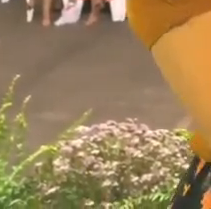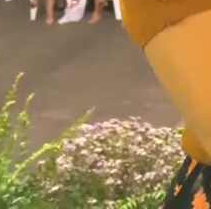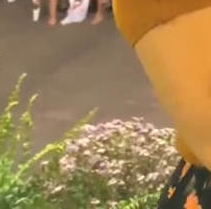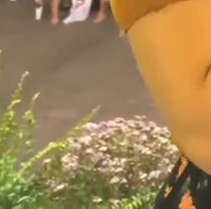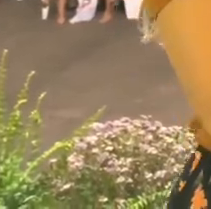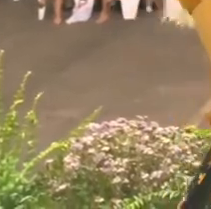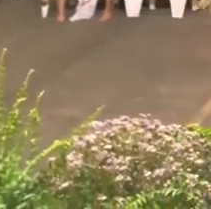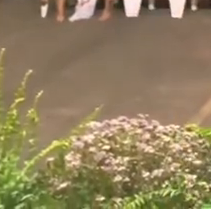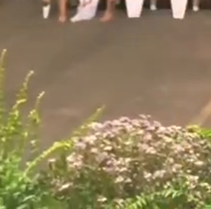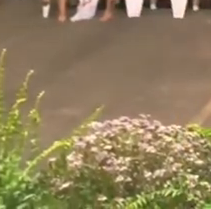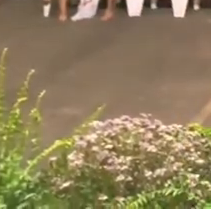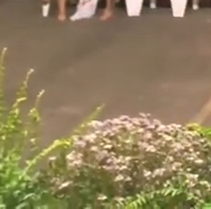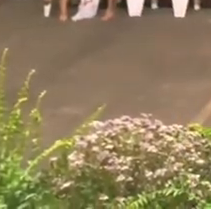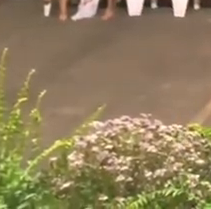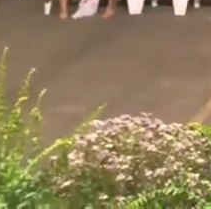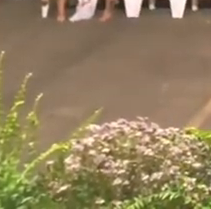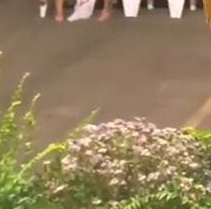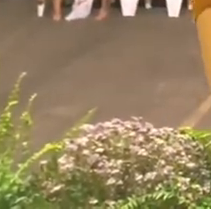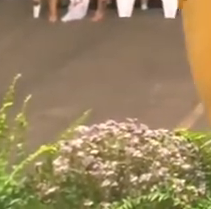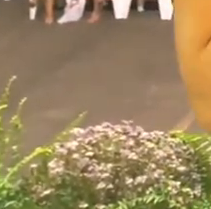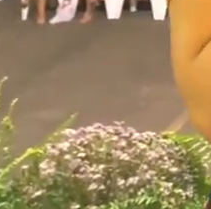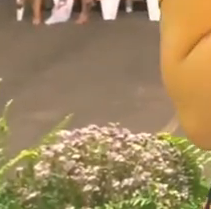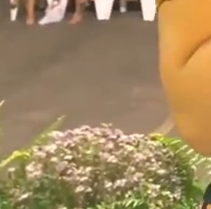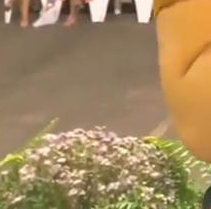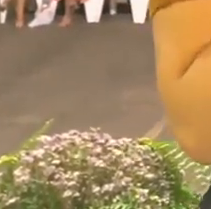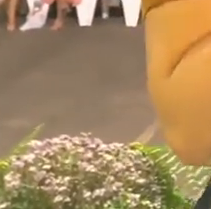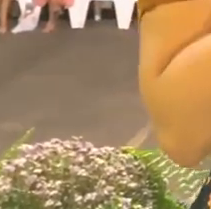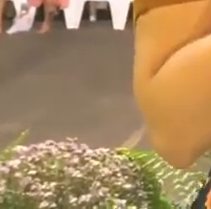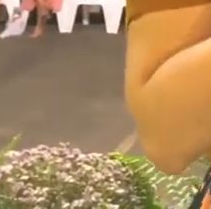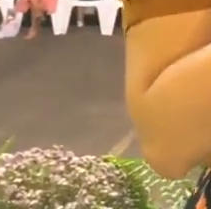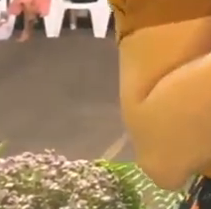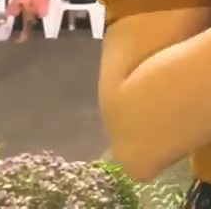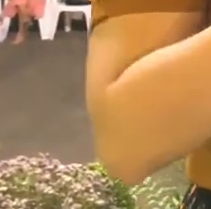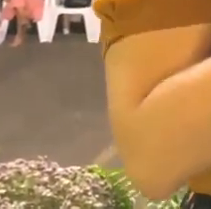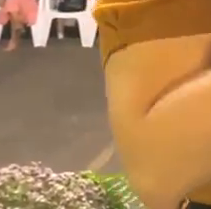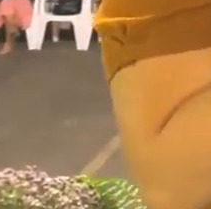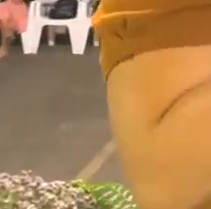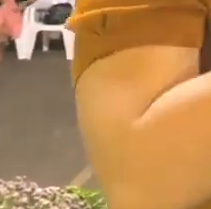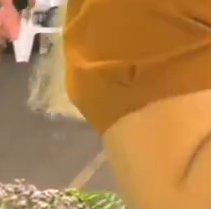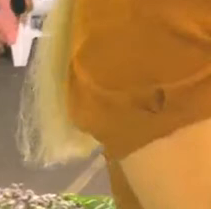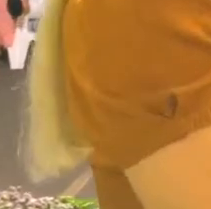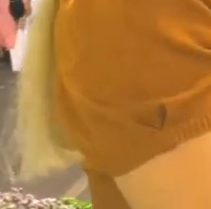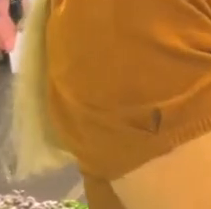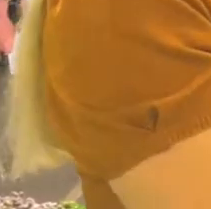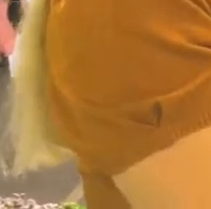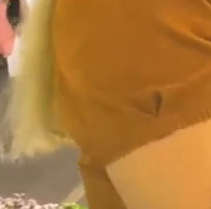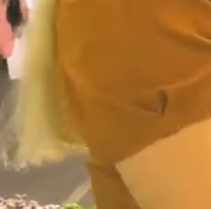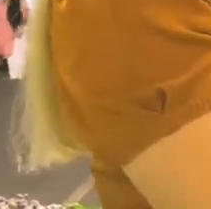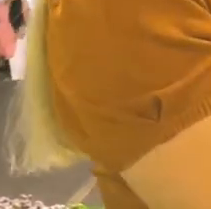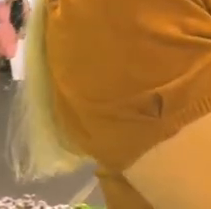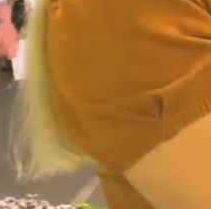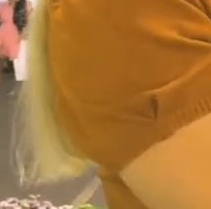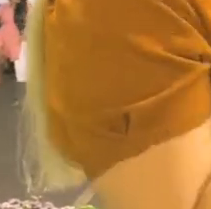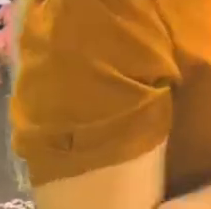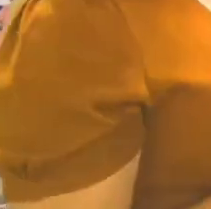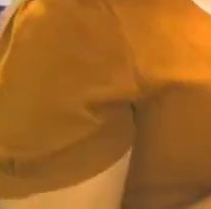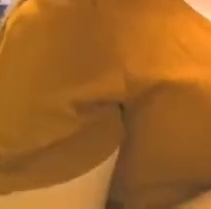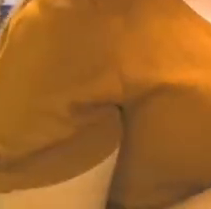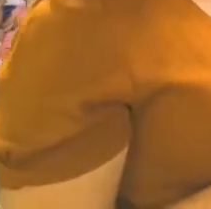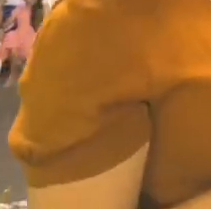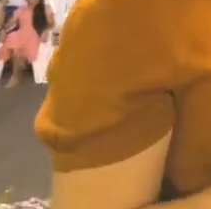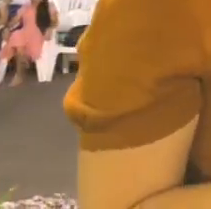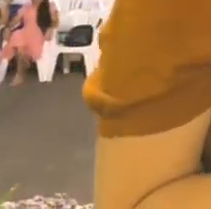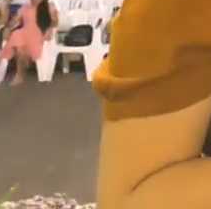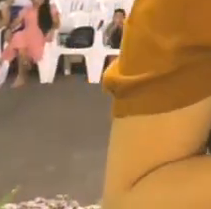estar presente aqui conosco mas eu gostaria que você fizesse também um convite para que essas pessoas se esforcem a estar aqui conosco presencialmente